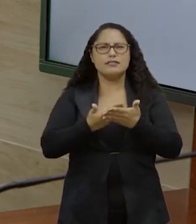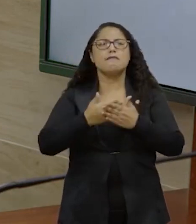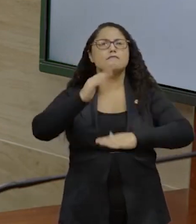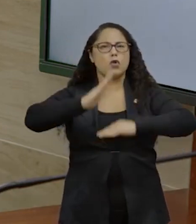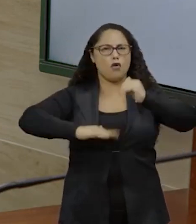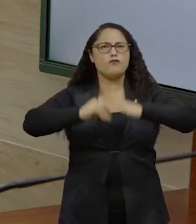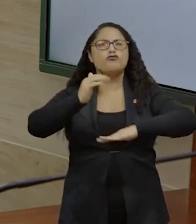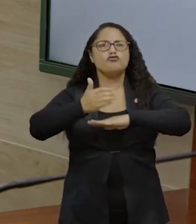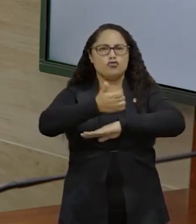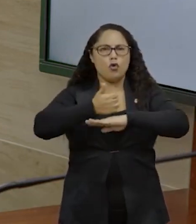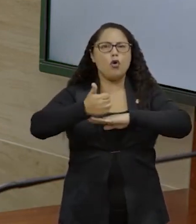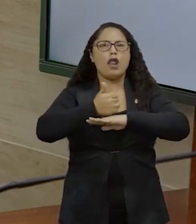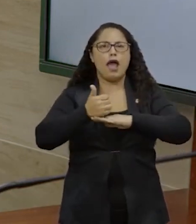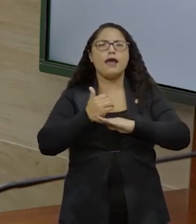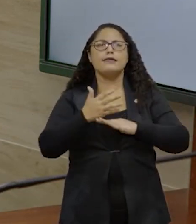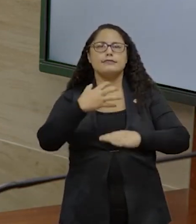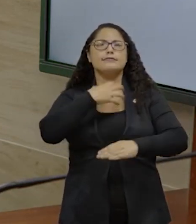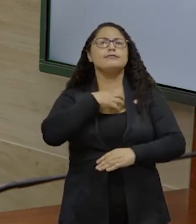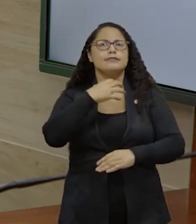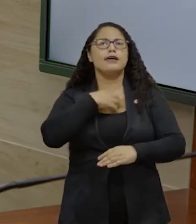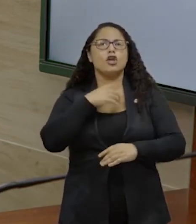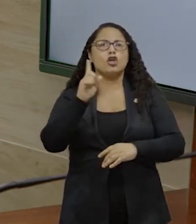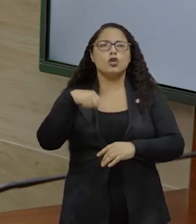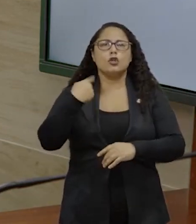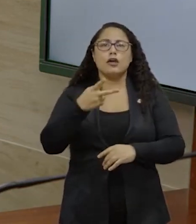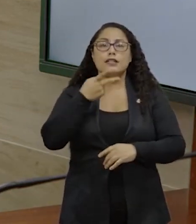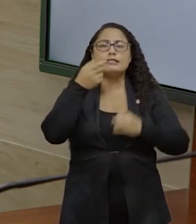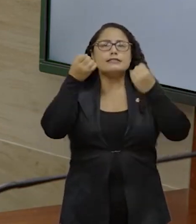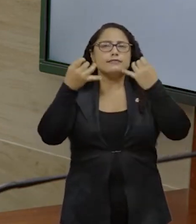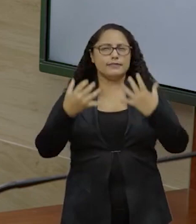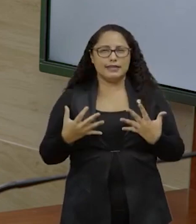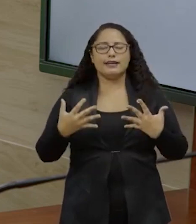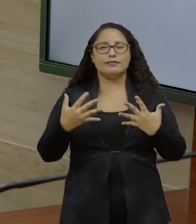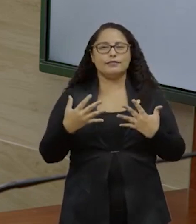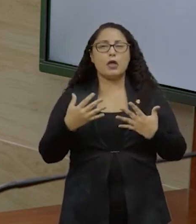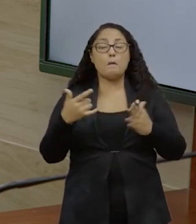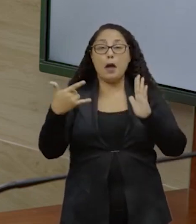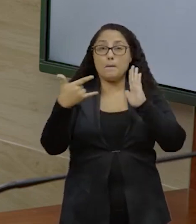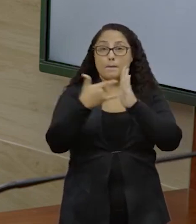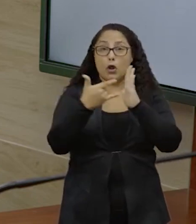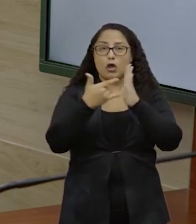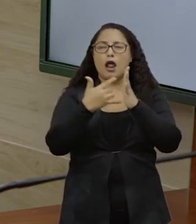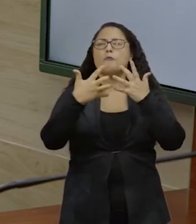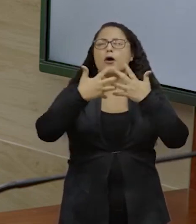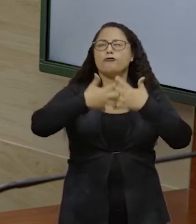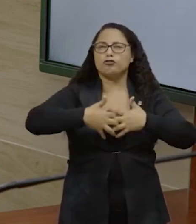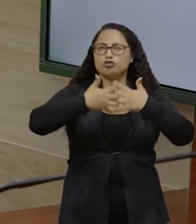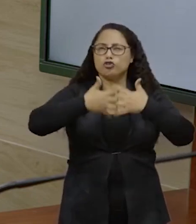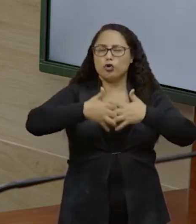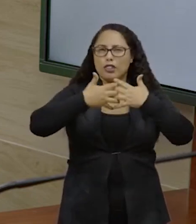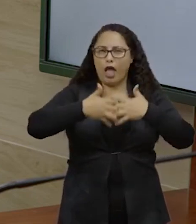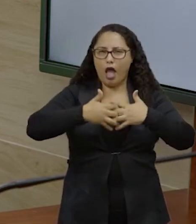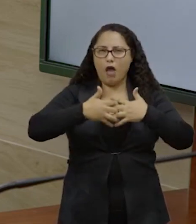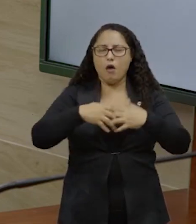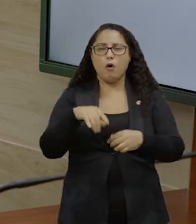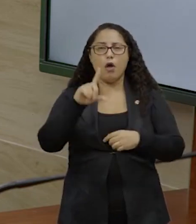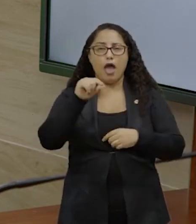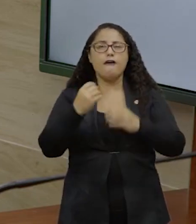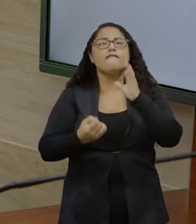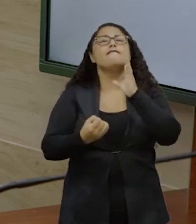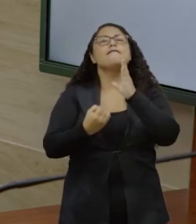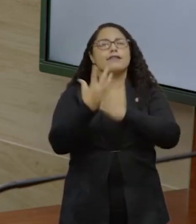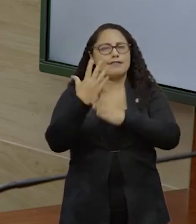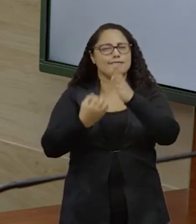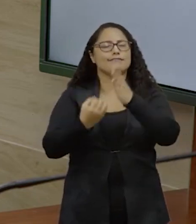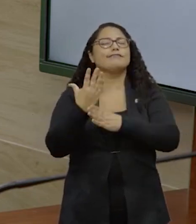muitas profissões nesse sentido, né, que seria que a gente chama de uma programação funcional, Uhum. né, vão